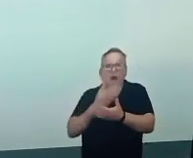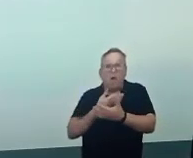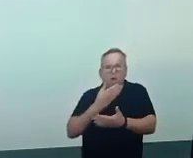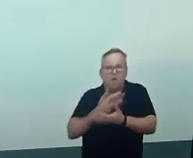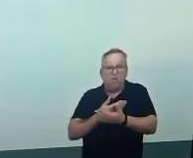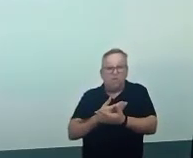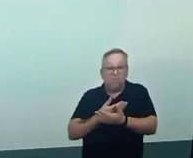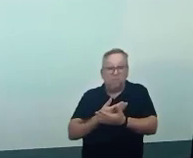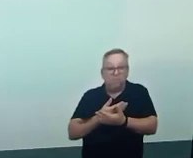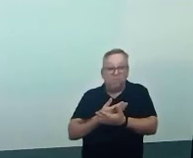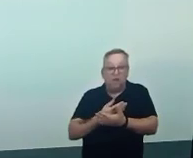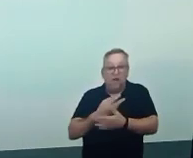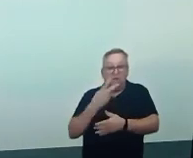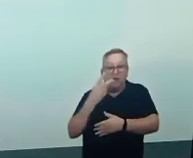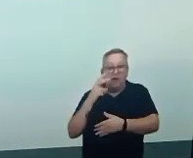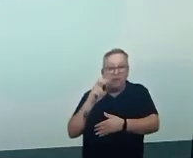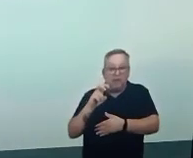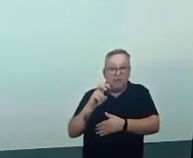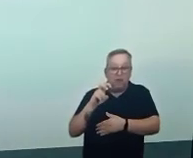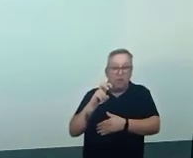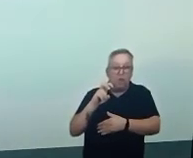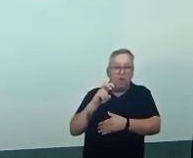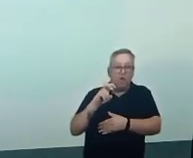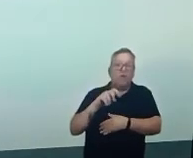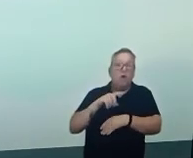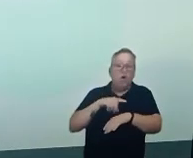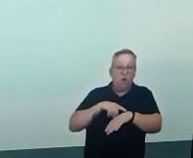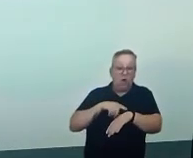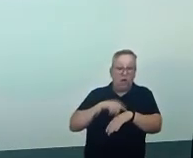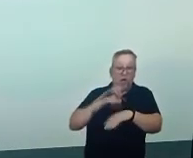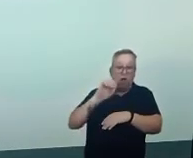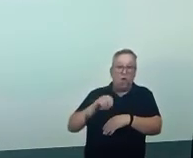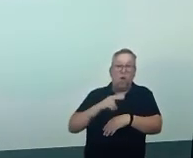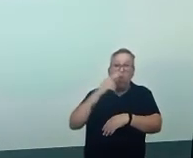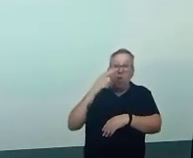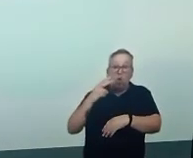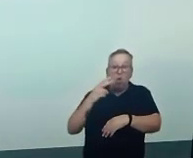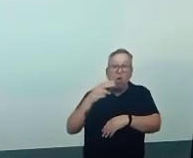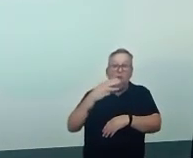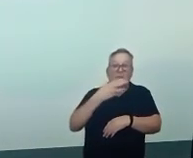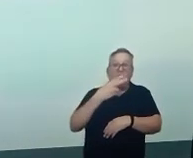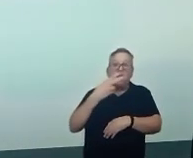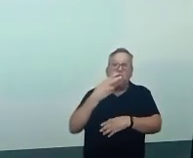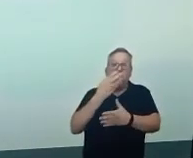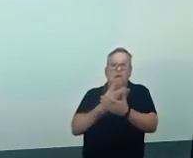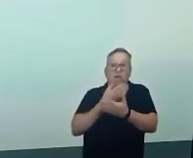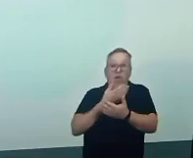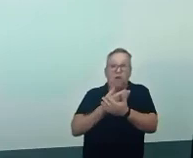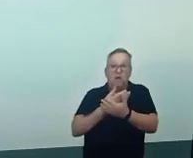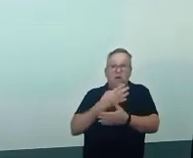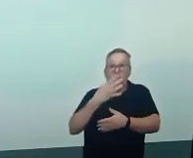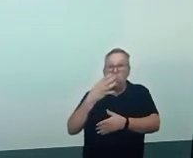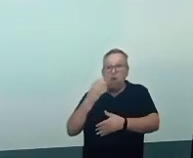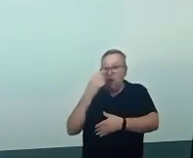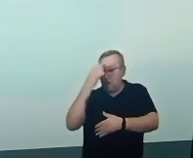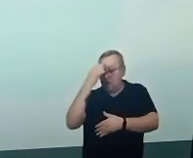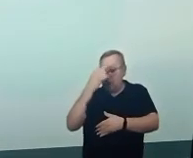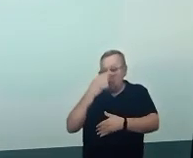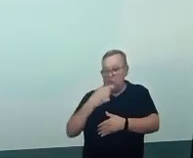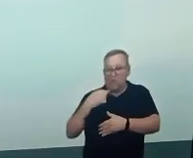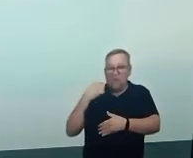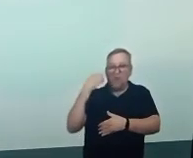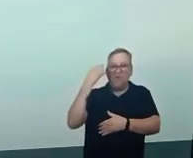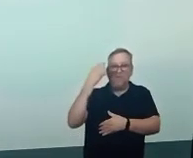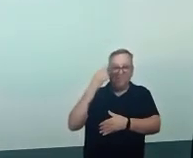certo? 25 horas, ou então pela ampliada, que são 32 aulas, 40 horas, tá? Então,